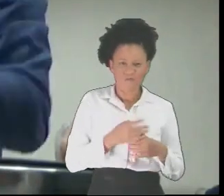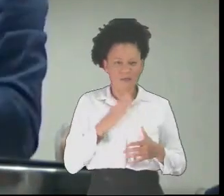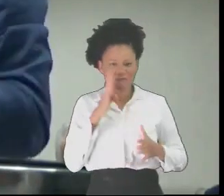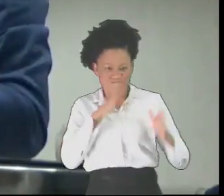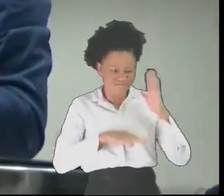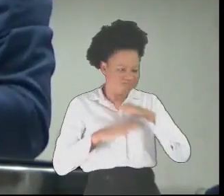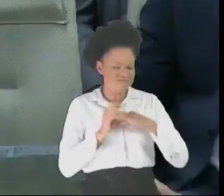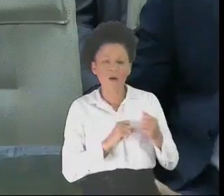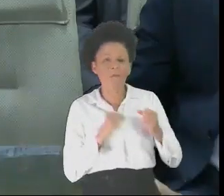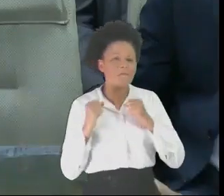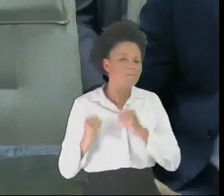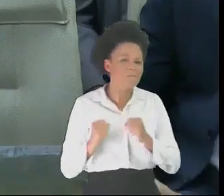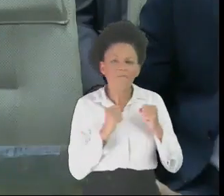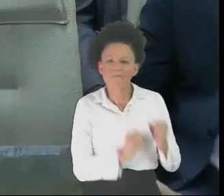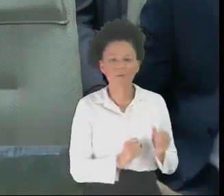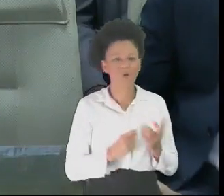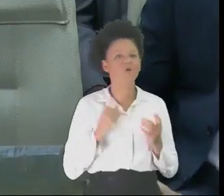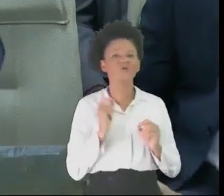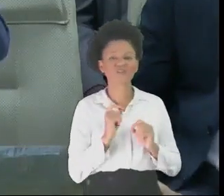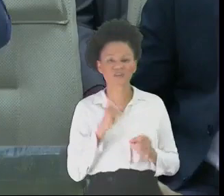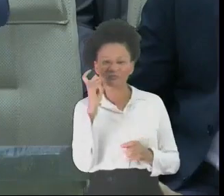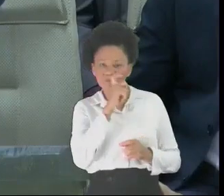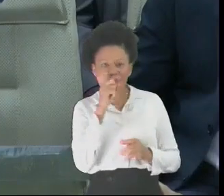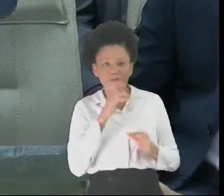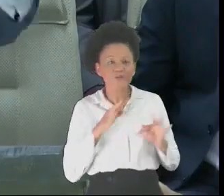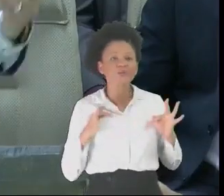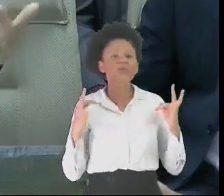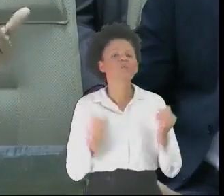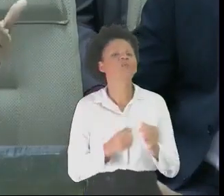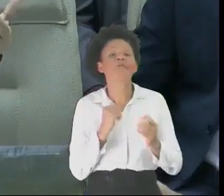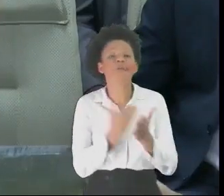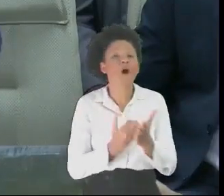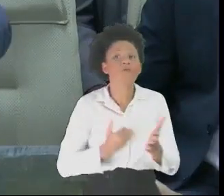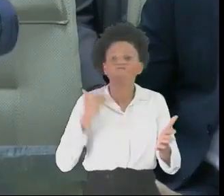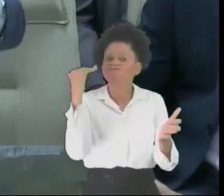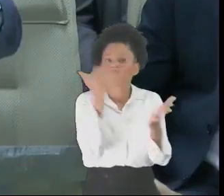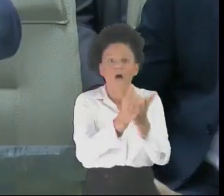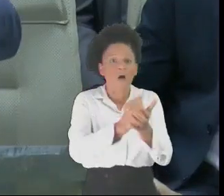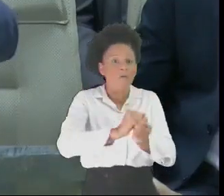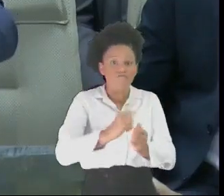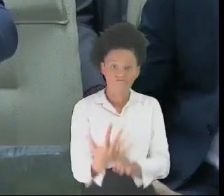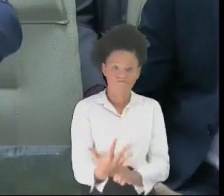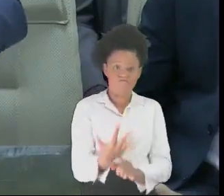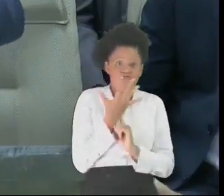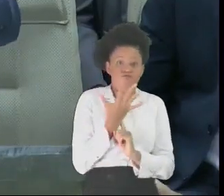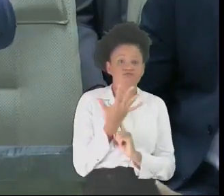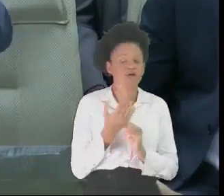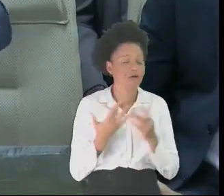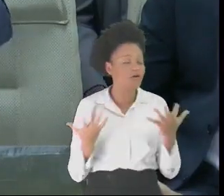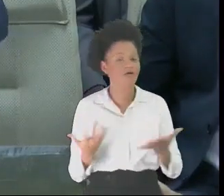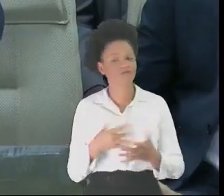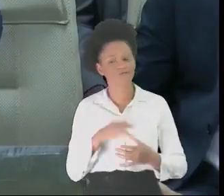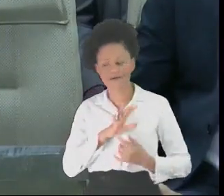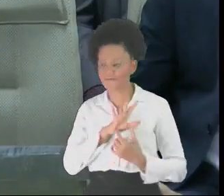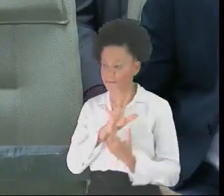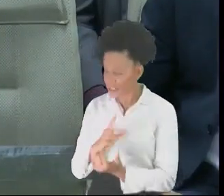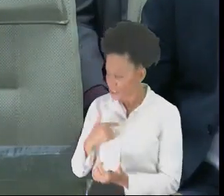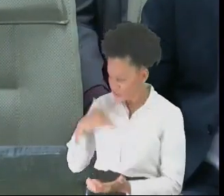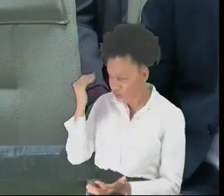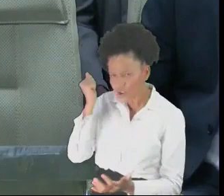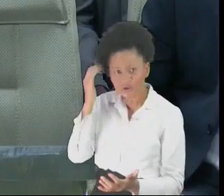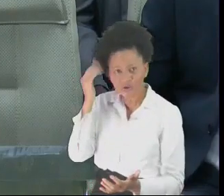de mentira. O que é que ele vai aparecer? Quais são os prodígios que ele vai fazer? Ele vai apresentar as